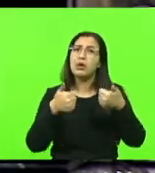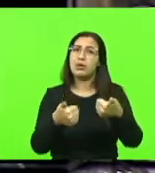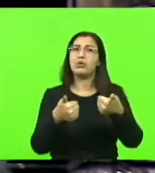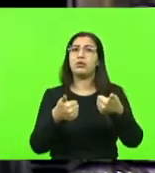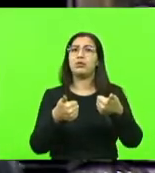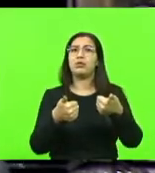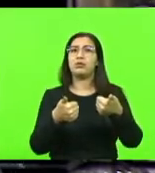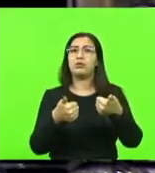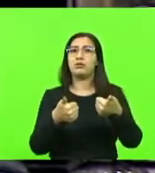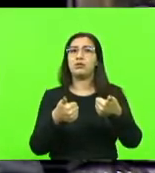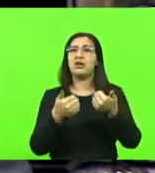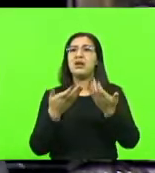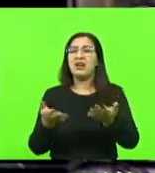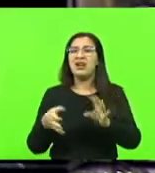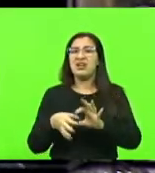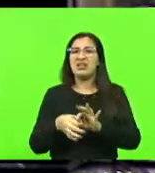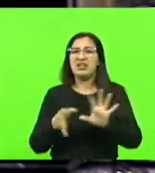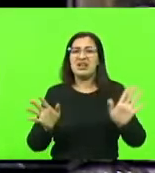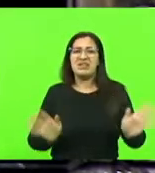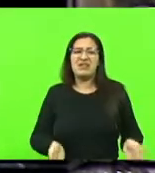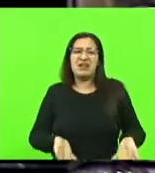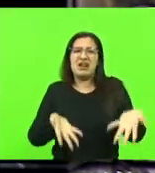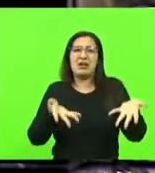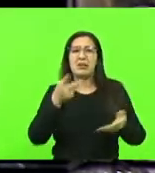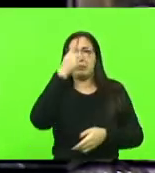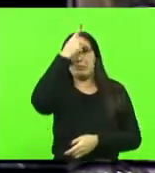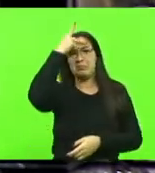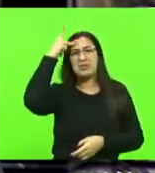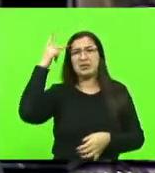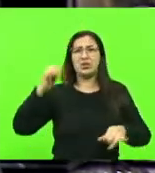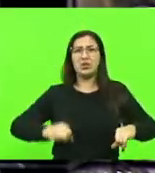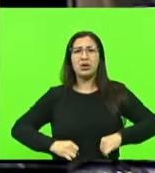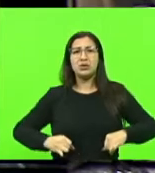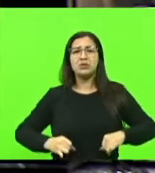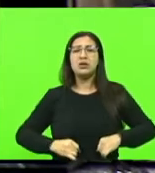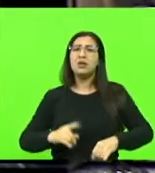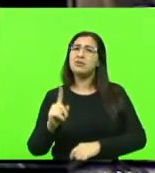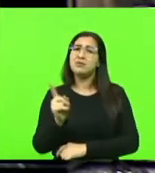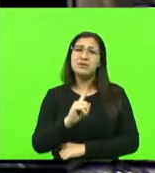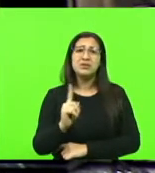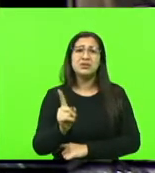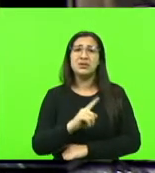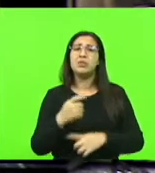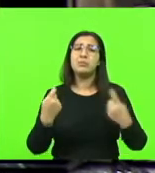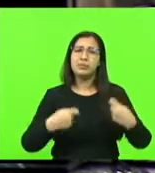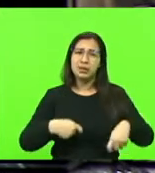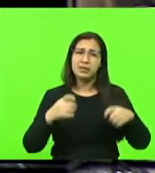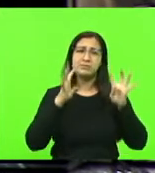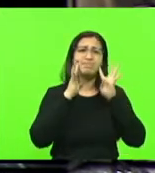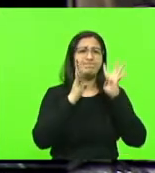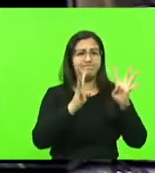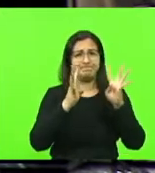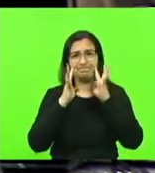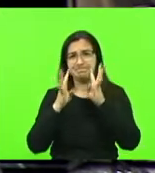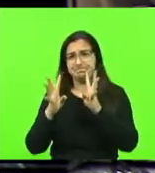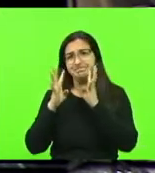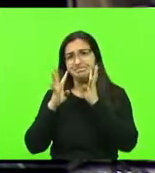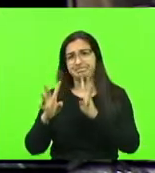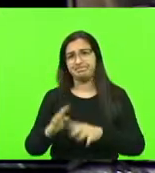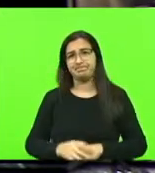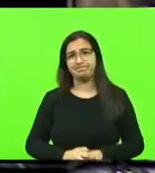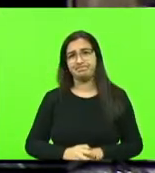pode mais permitir que as pessoas fiquem sofrendo nas suas cidades. Então, eu trago aqui um